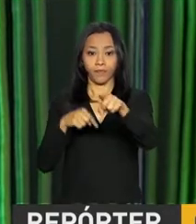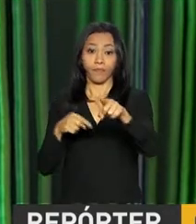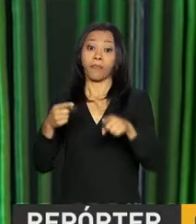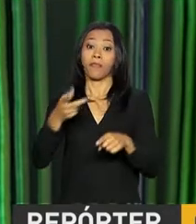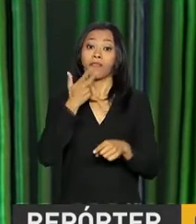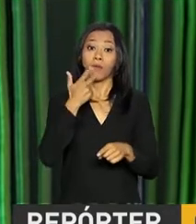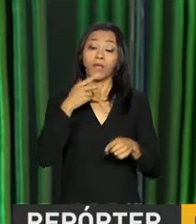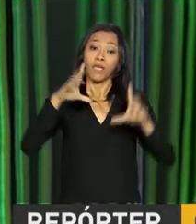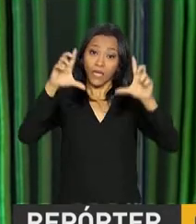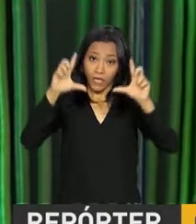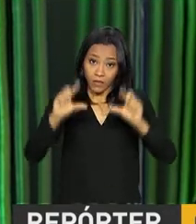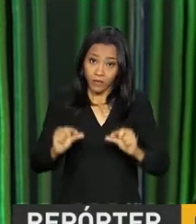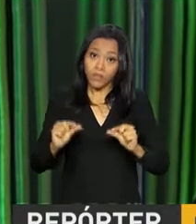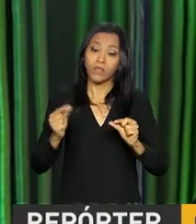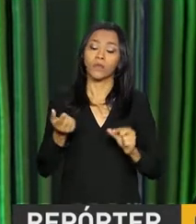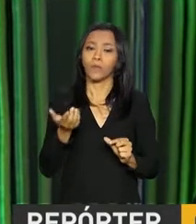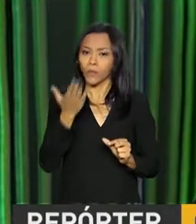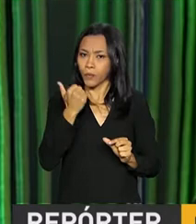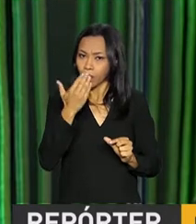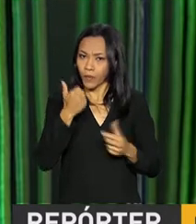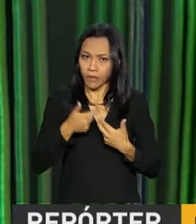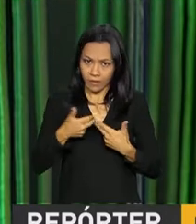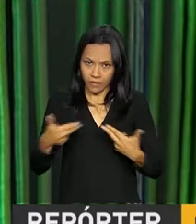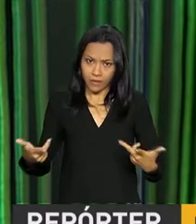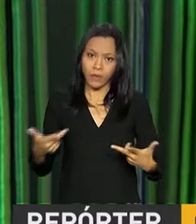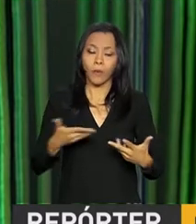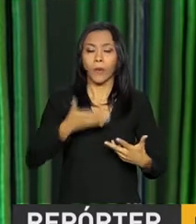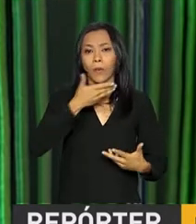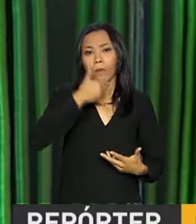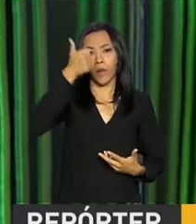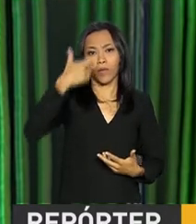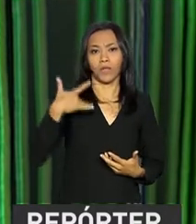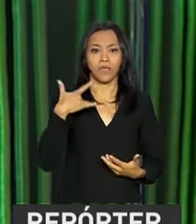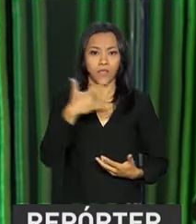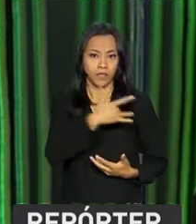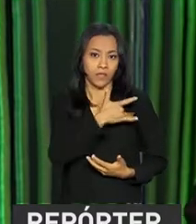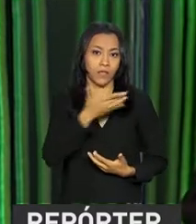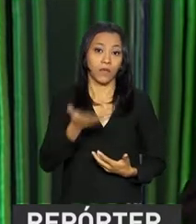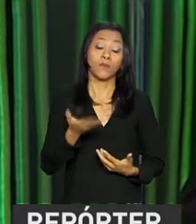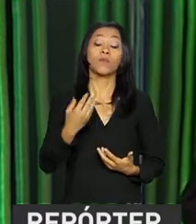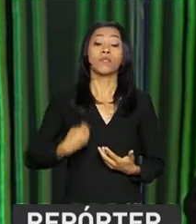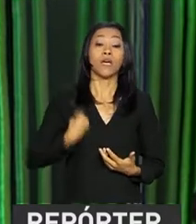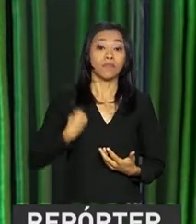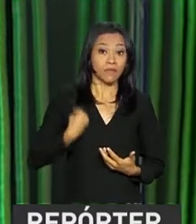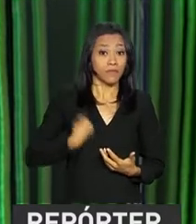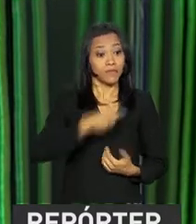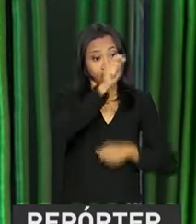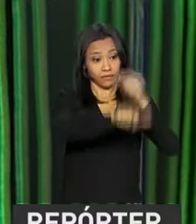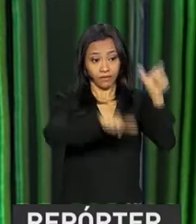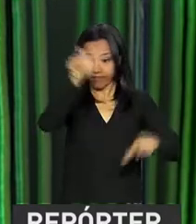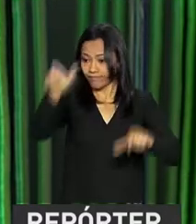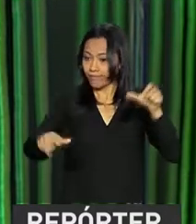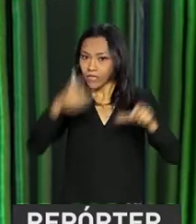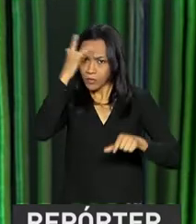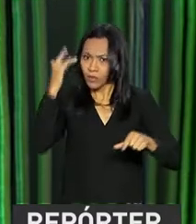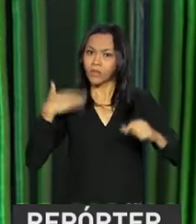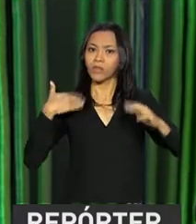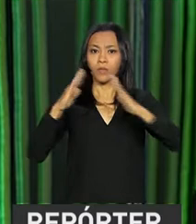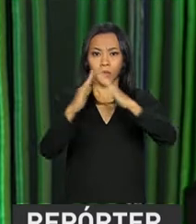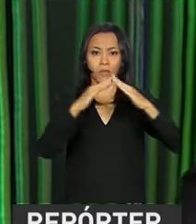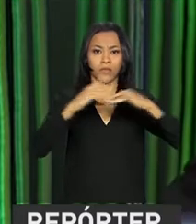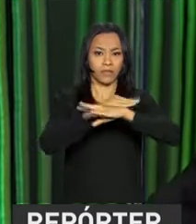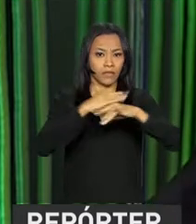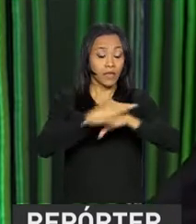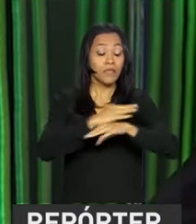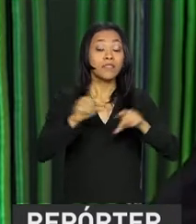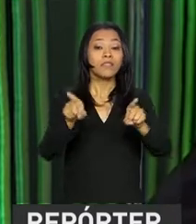o preço da alimentação, melhorando a saúde, a qualidade de vida das populações urbanas e liberando